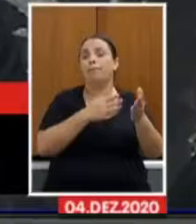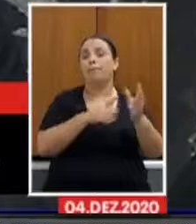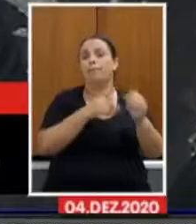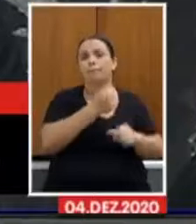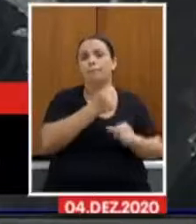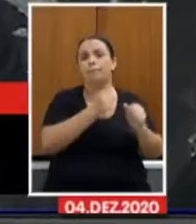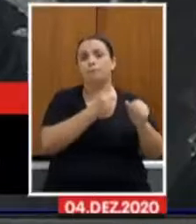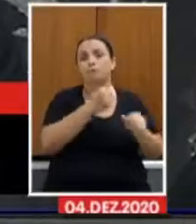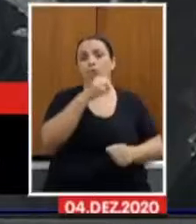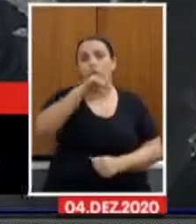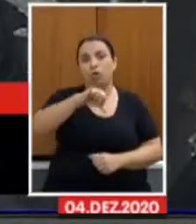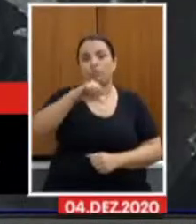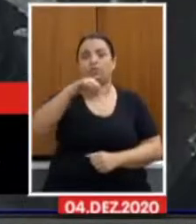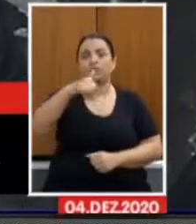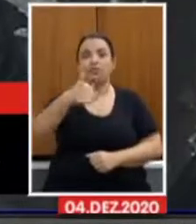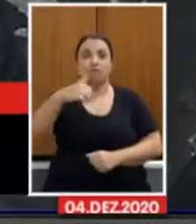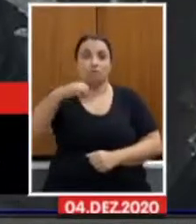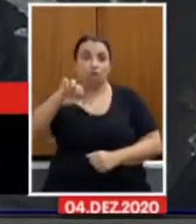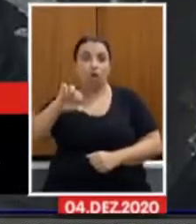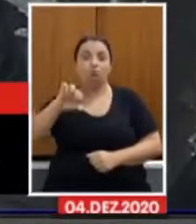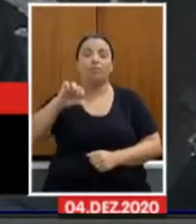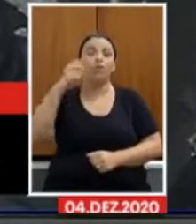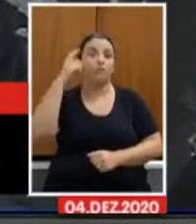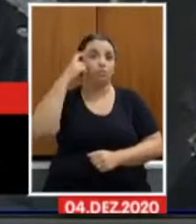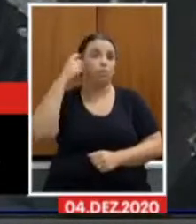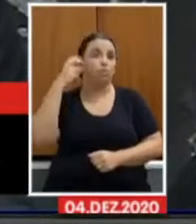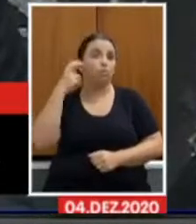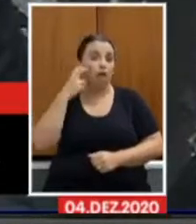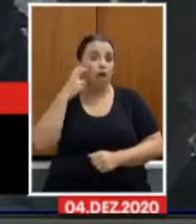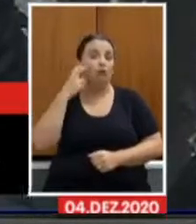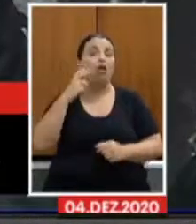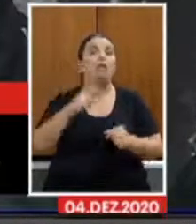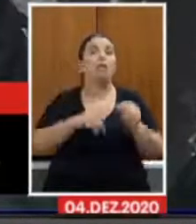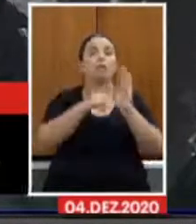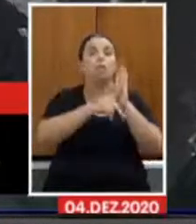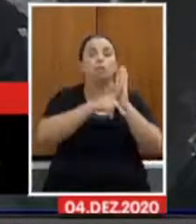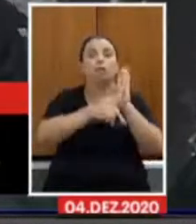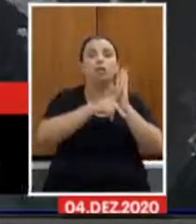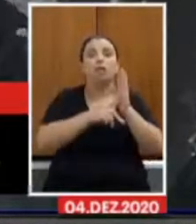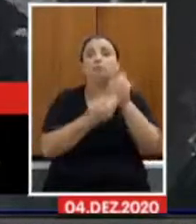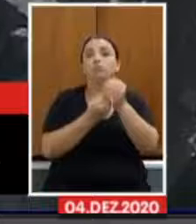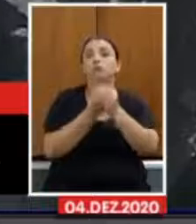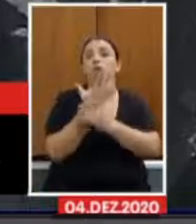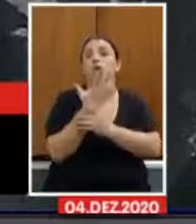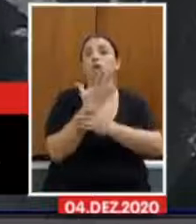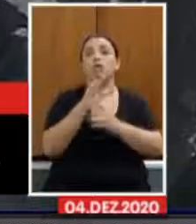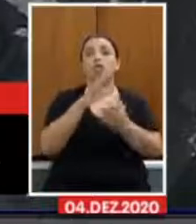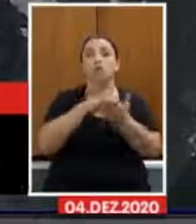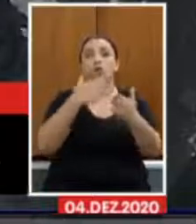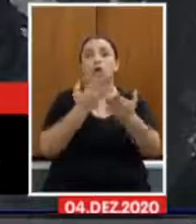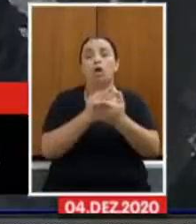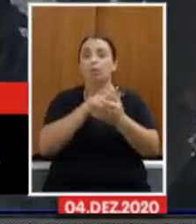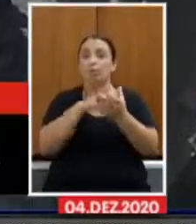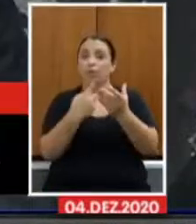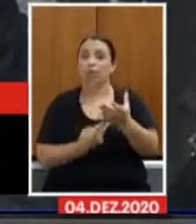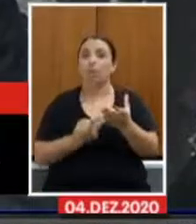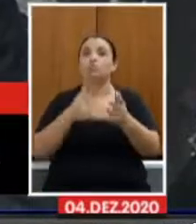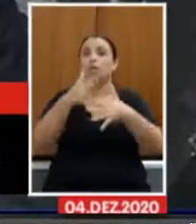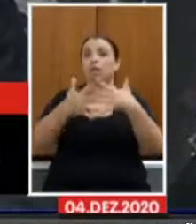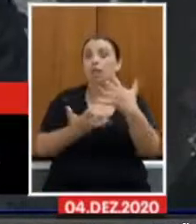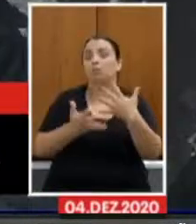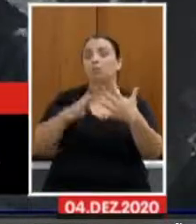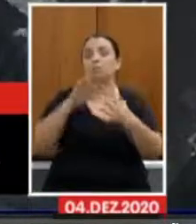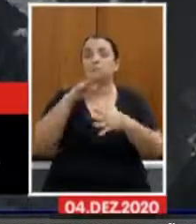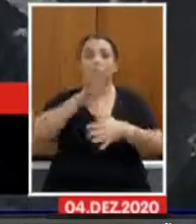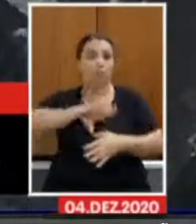número 919 de 2019 do deputado Zé Guilherme, que cria escolas bilíngues em Libras e Português na rede pública estadual